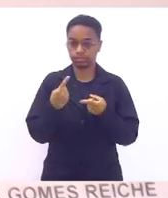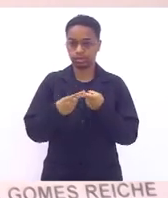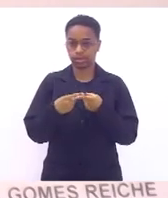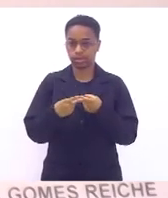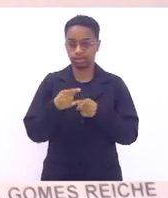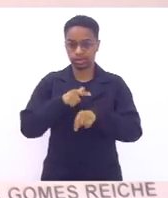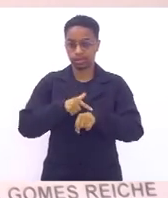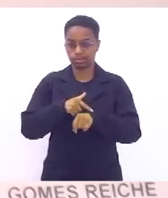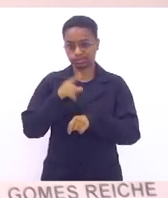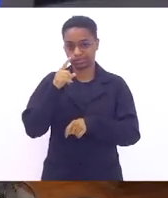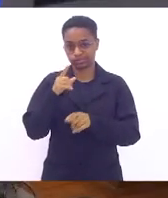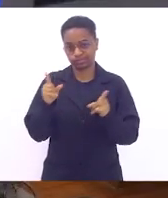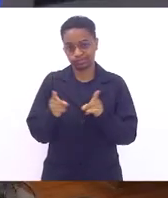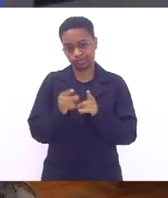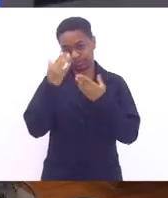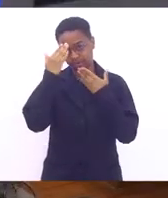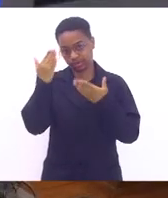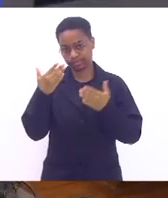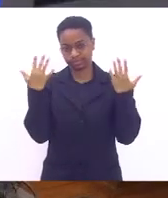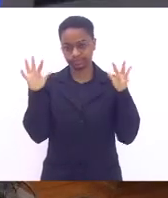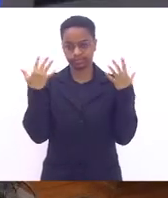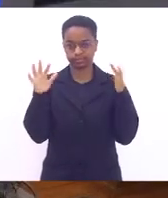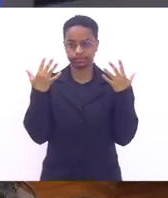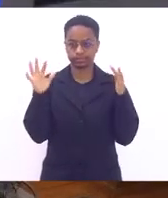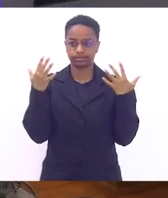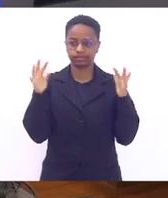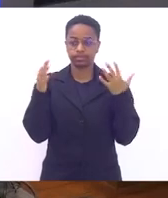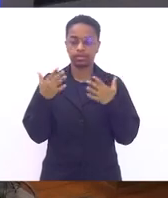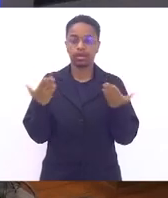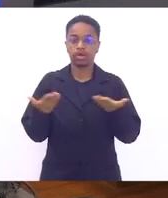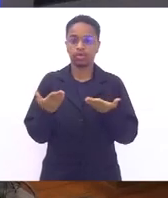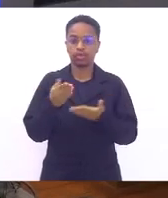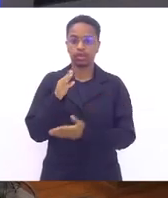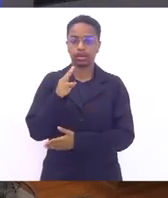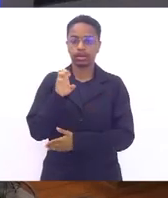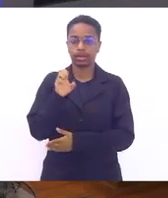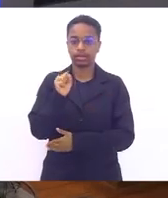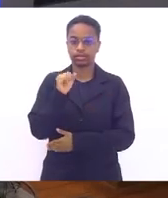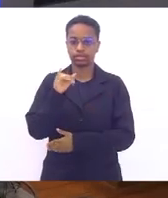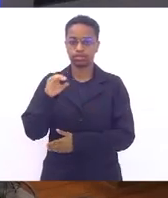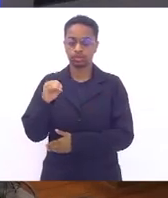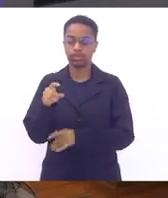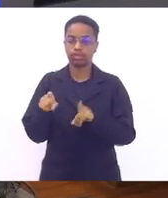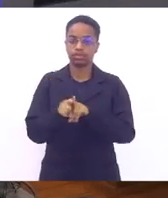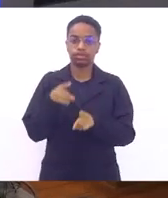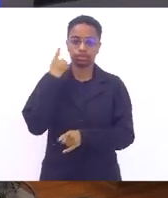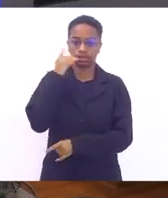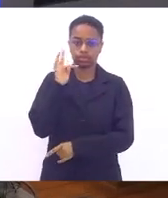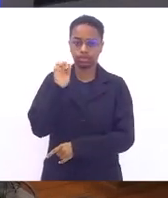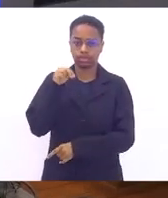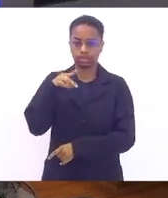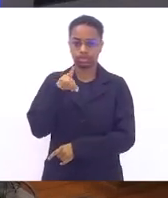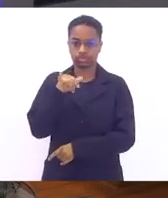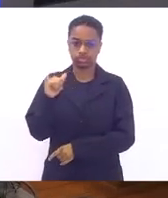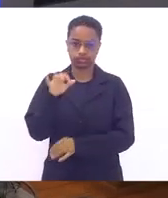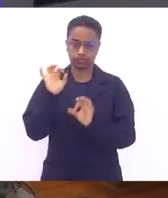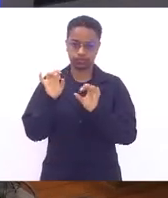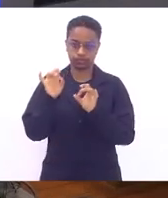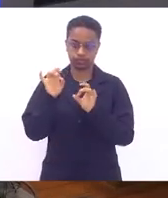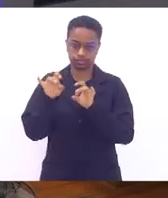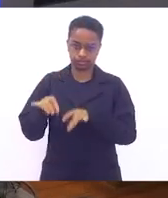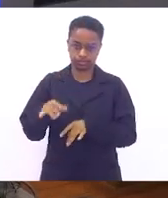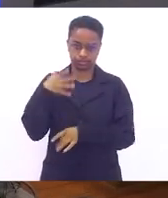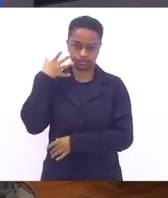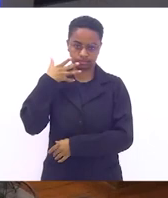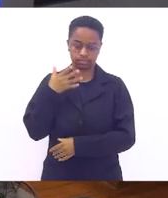obrigada. Obrigada. E, finalmente, doutor Ezio e deputado Tânio para suas considerações finais.